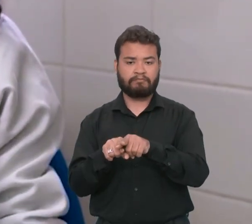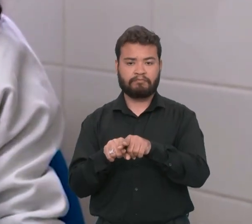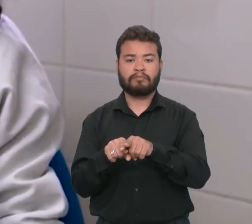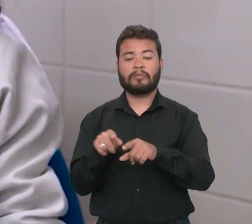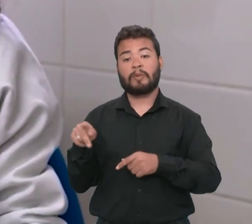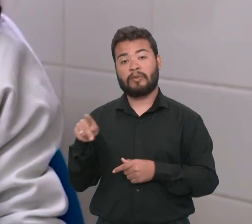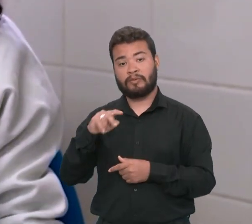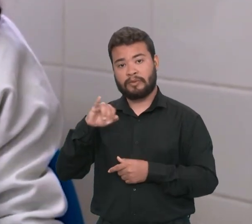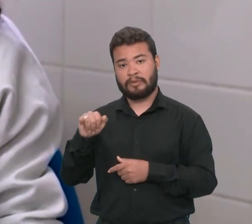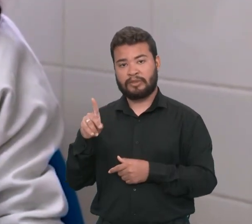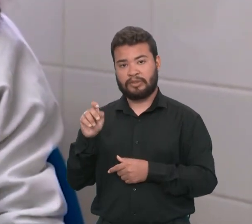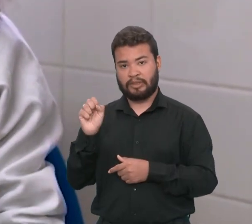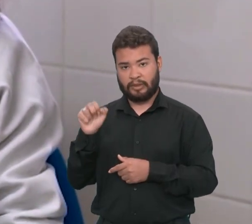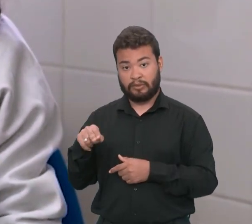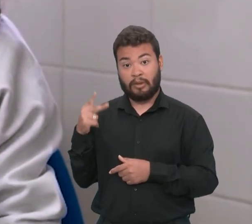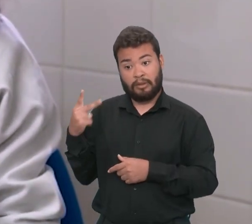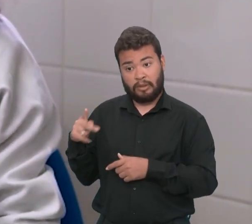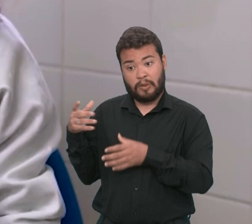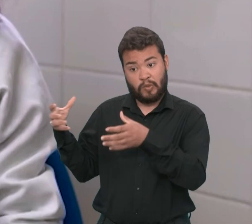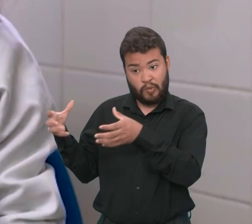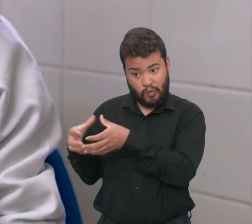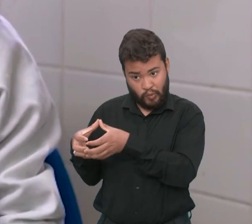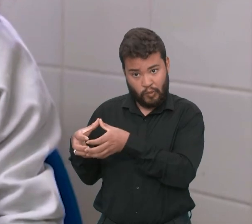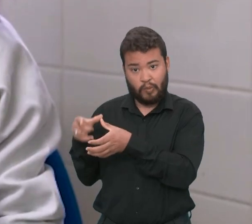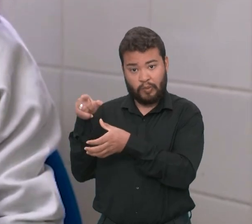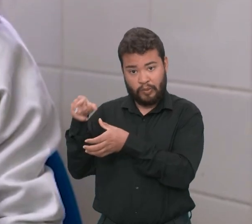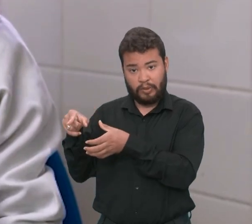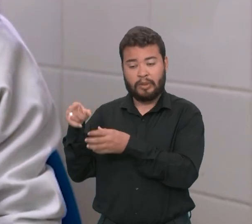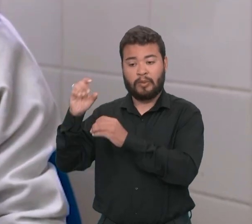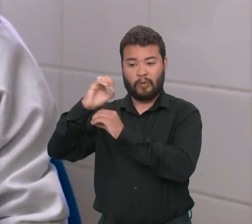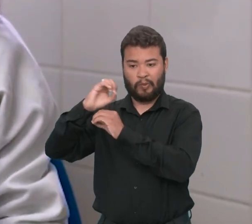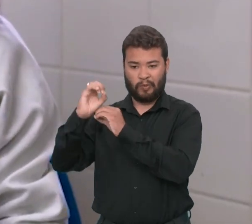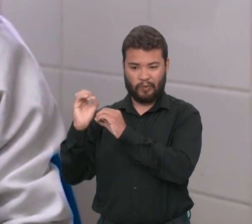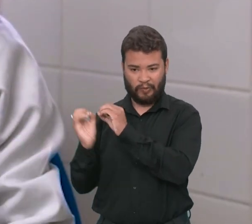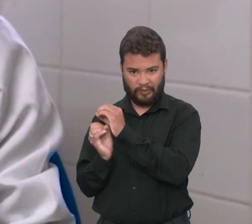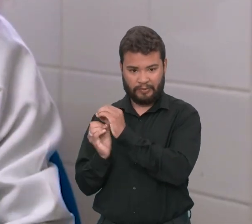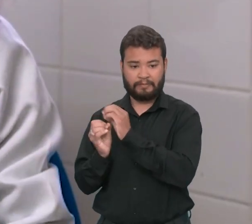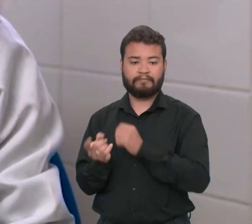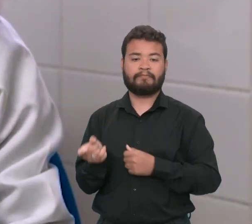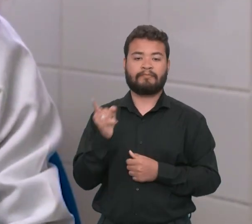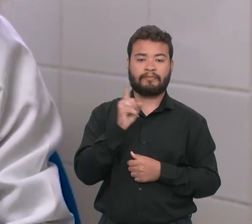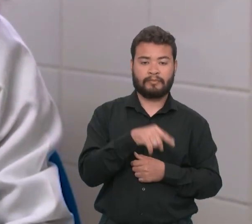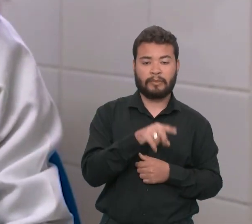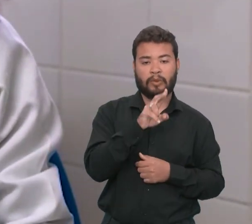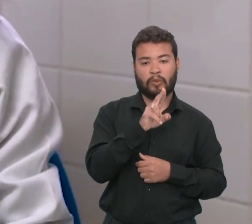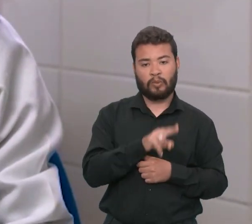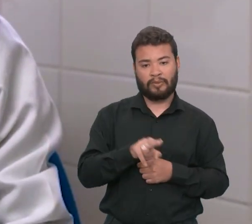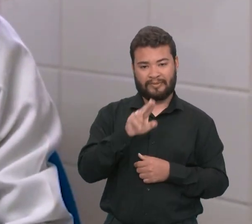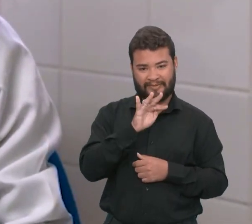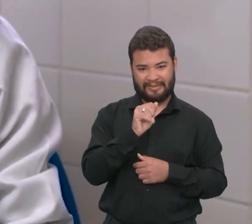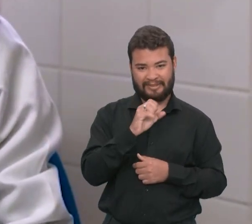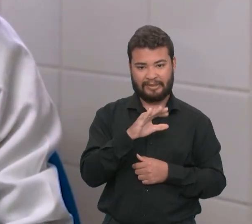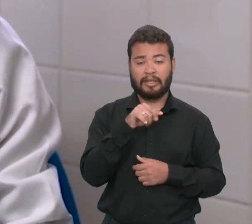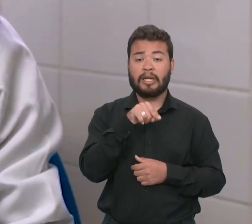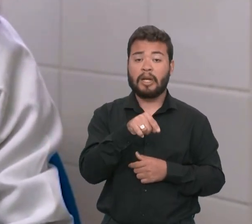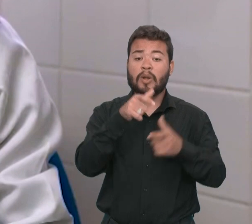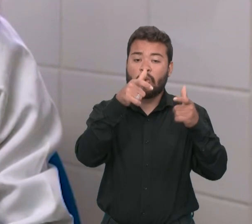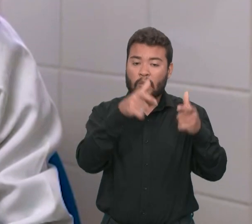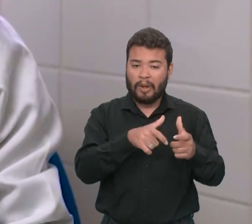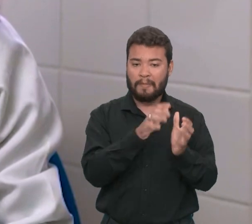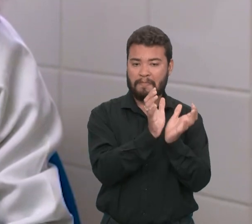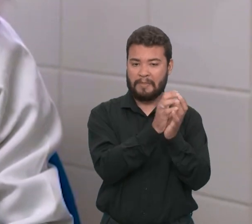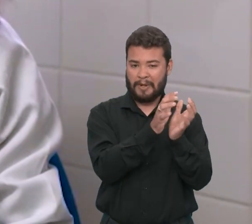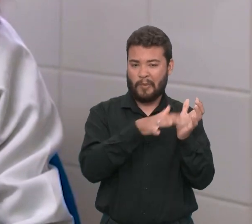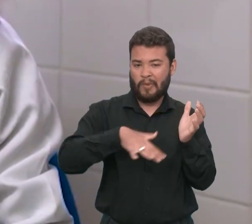professor Jadson e sua equipe, área da Universidade Federal de Goiás, e nós aqui da Univasf, localizada no sertão